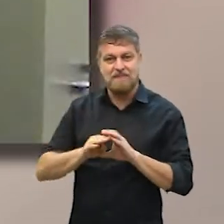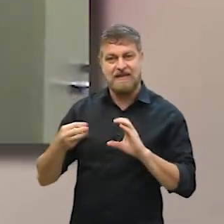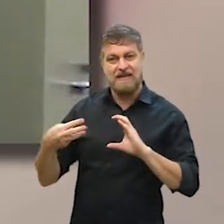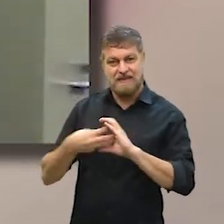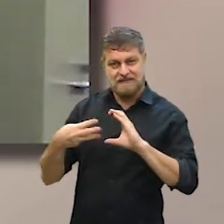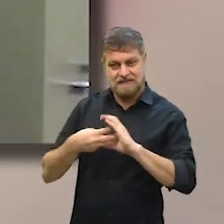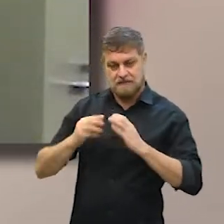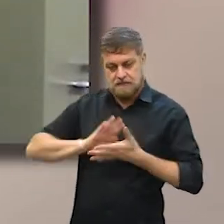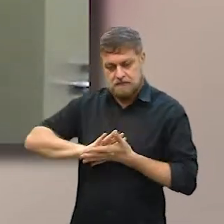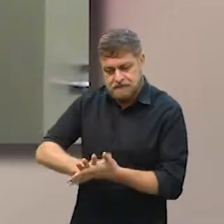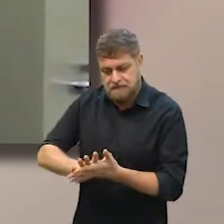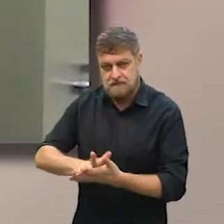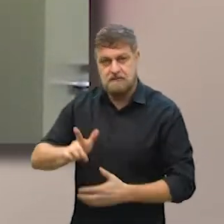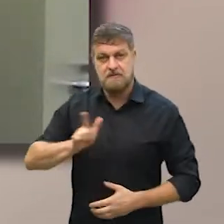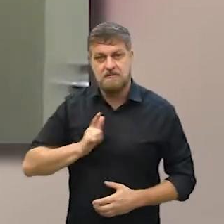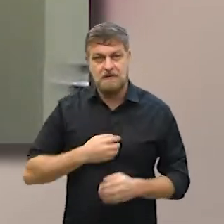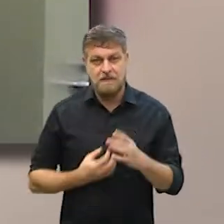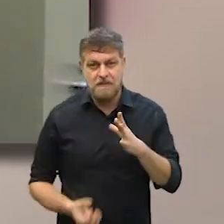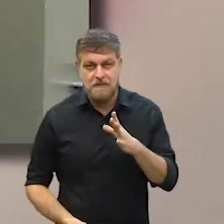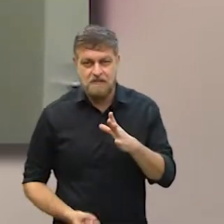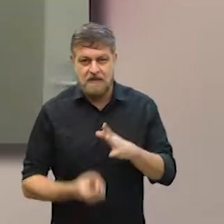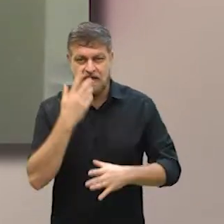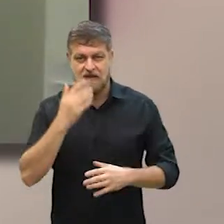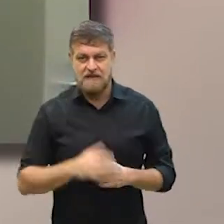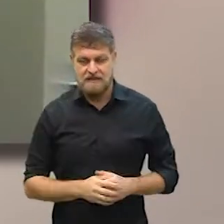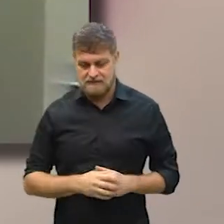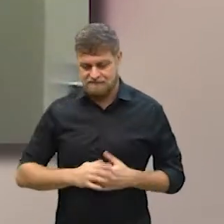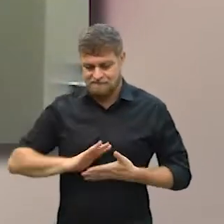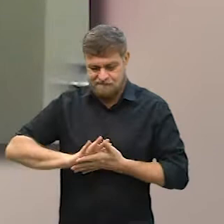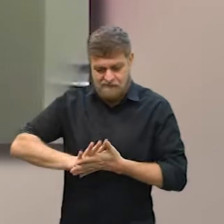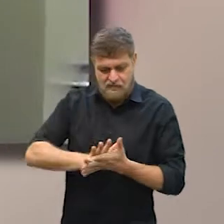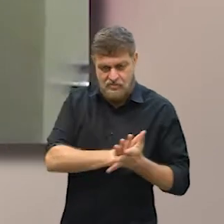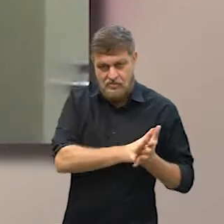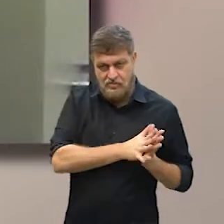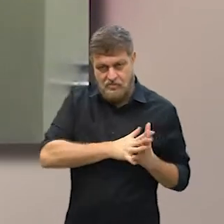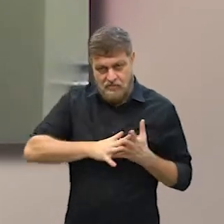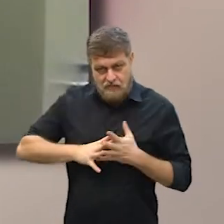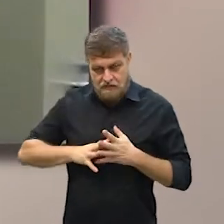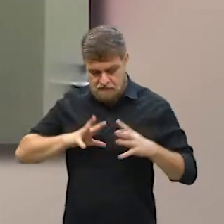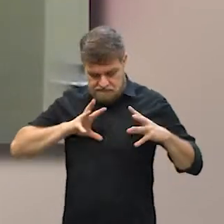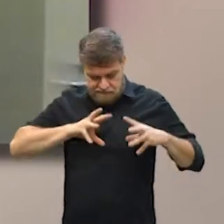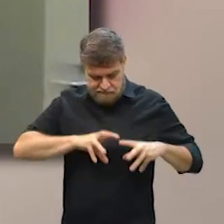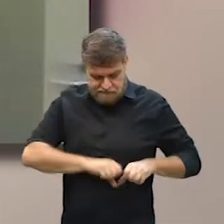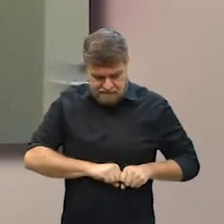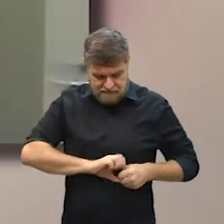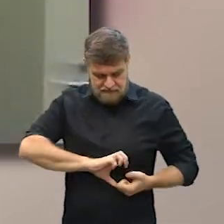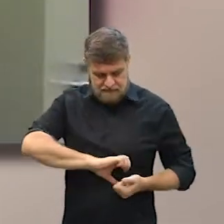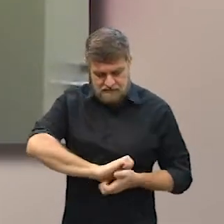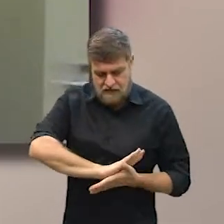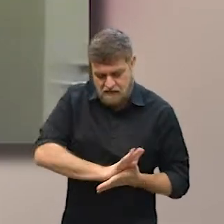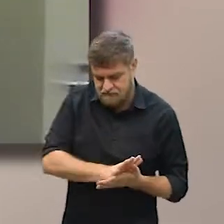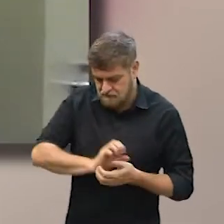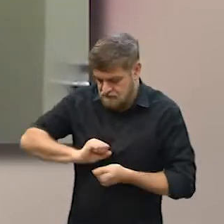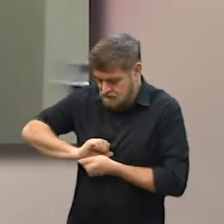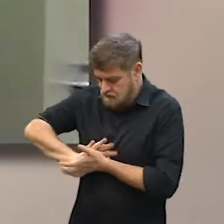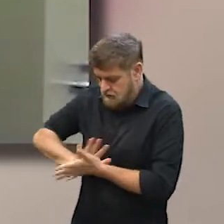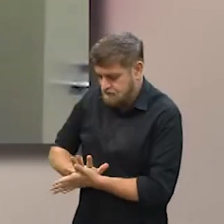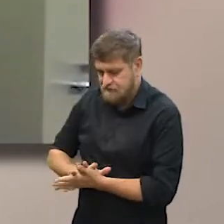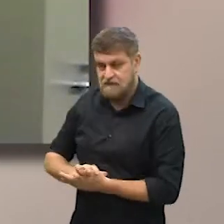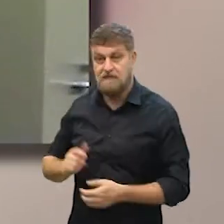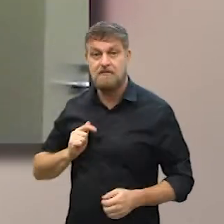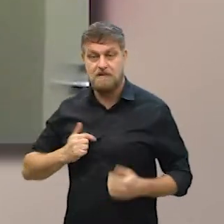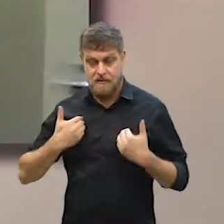E com isso então ele cria anticorpos E cria células que vão e atacam também o próprio organismo